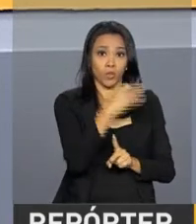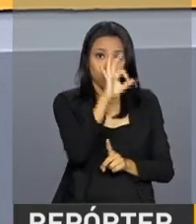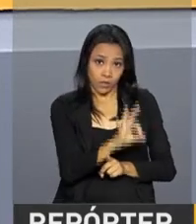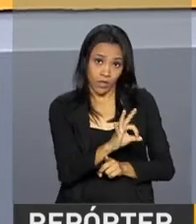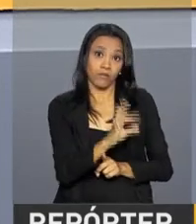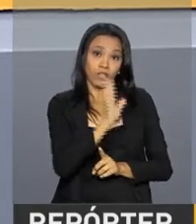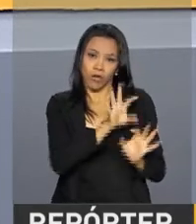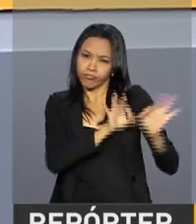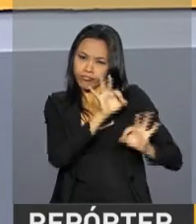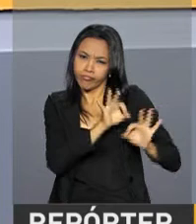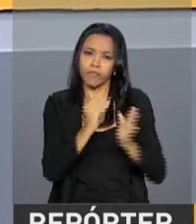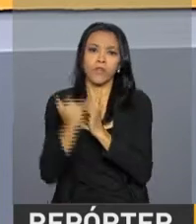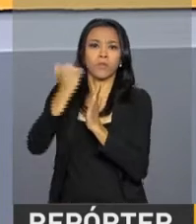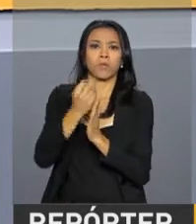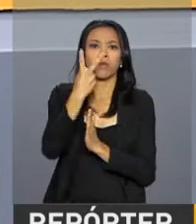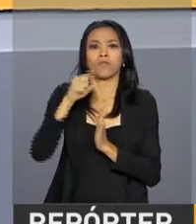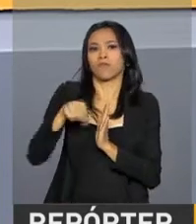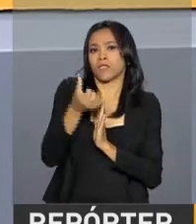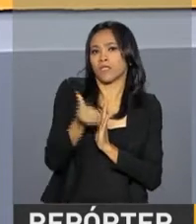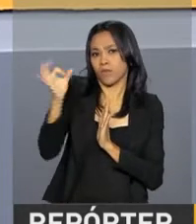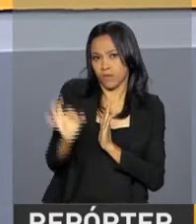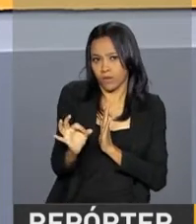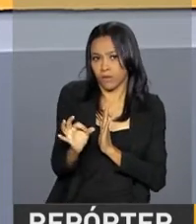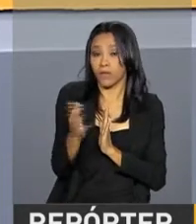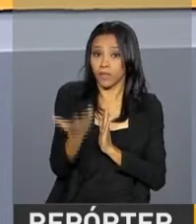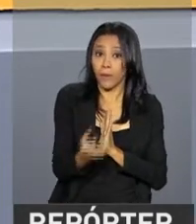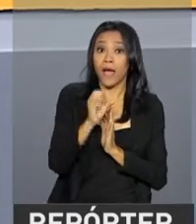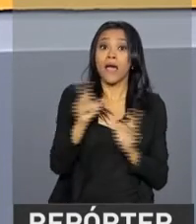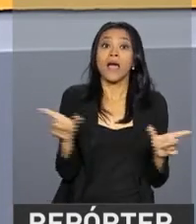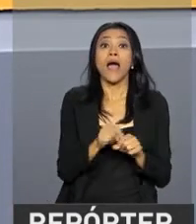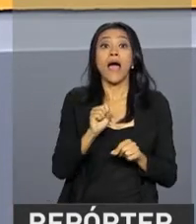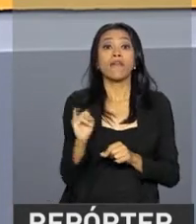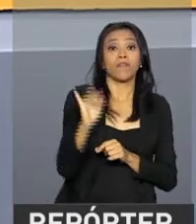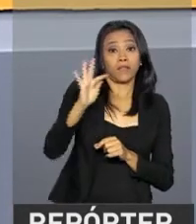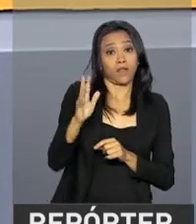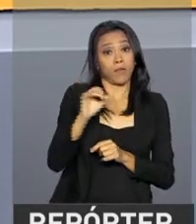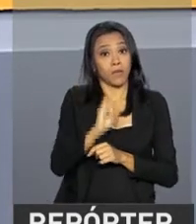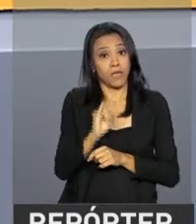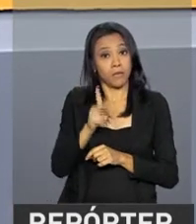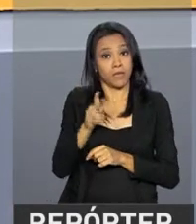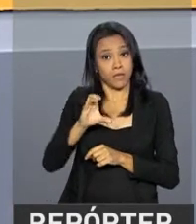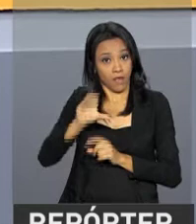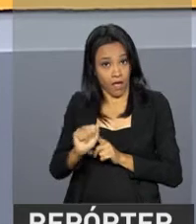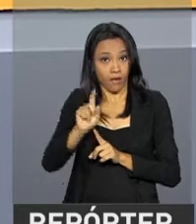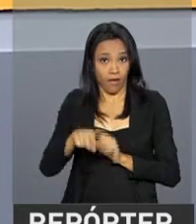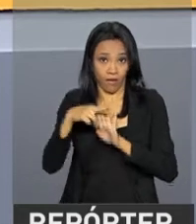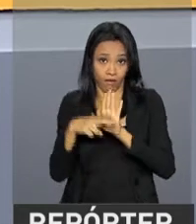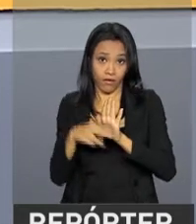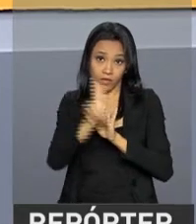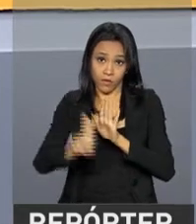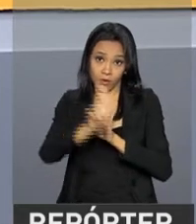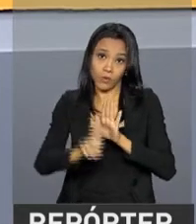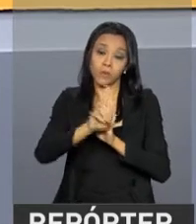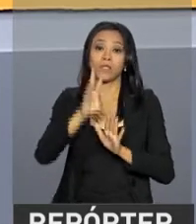2% previstos anteriormente para 2,6%. Quanto à inflação, as expectativas para o IPCA, usado oficialmente no sistema de